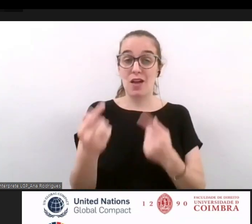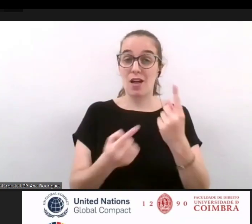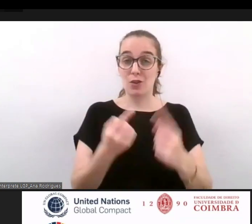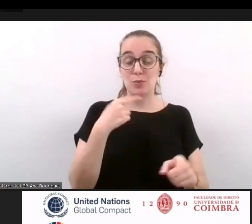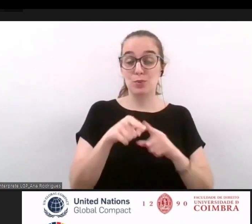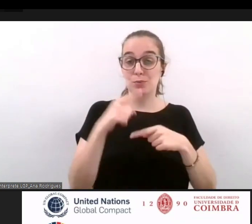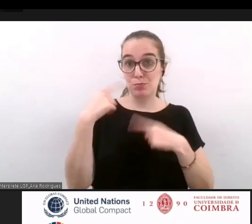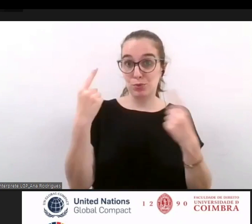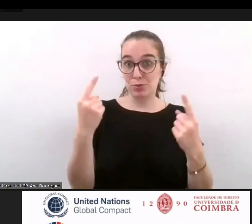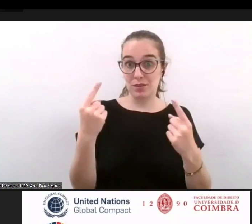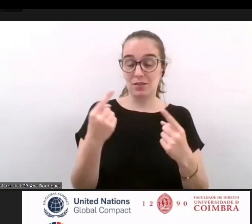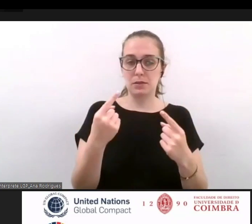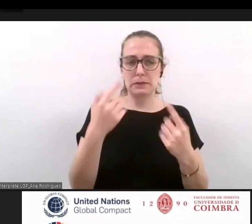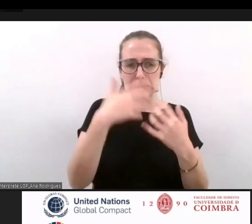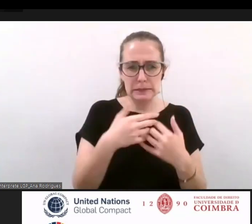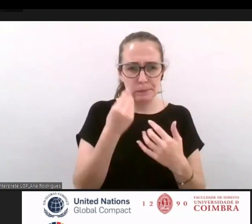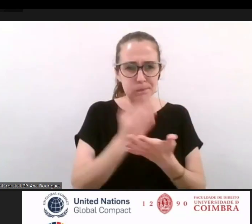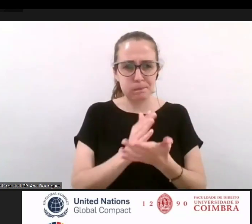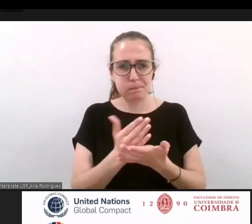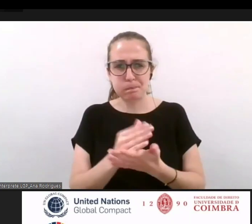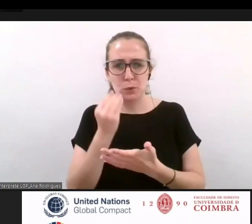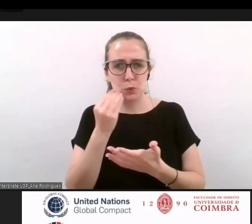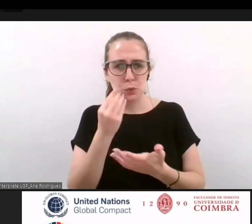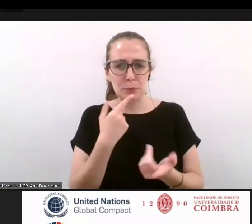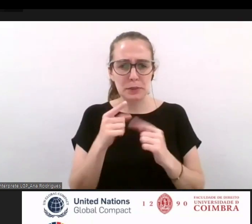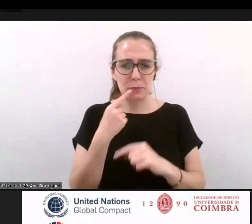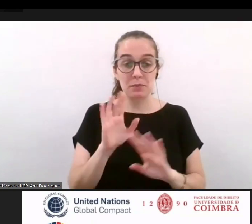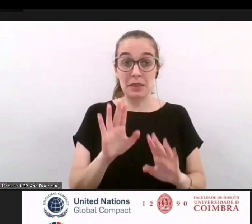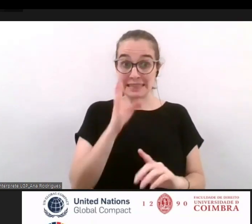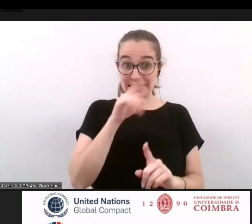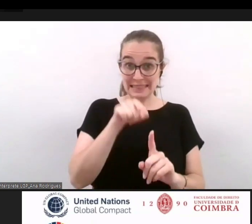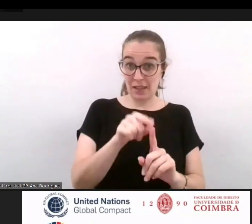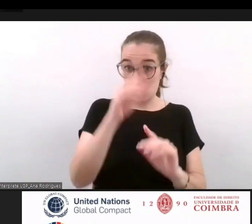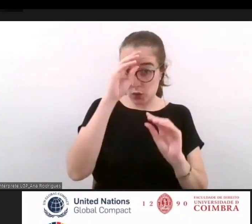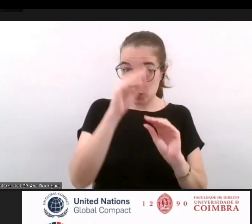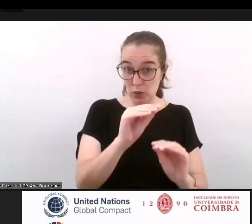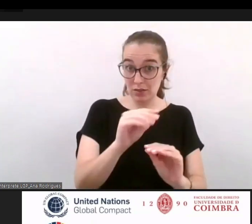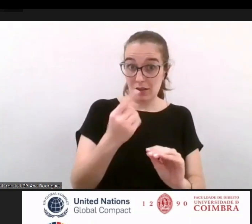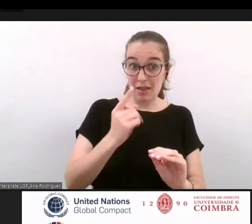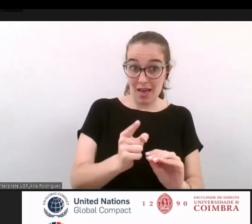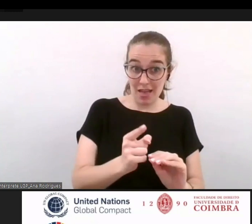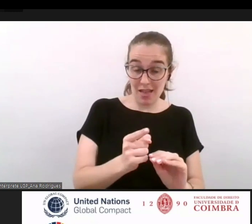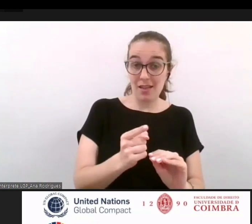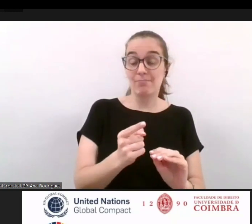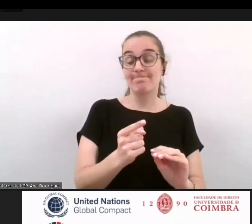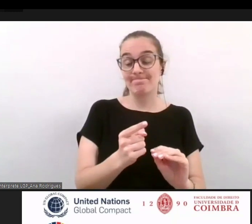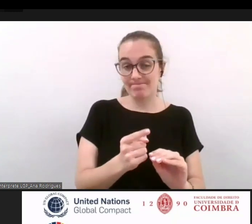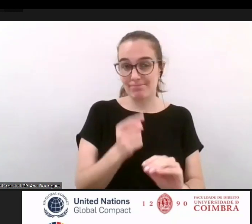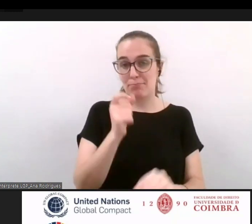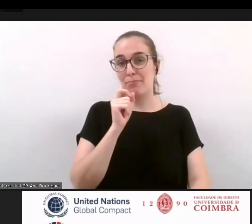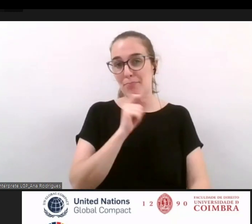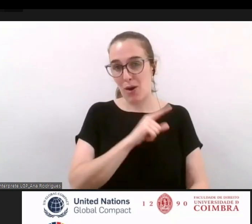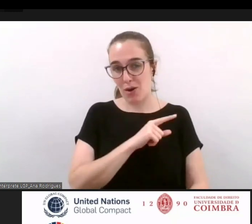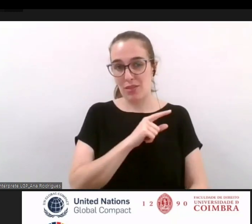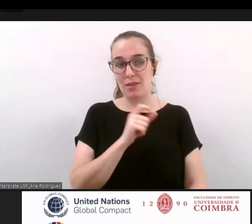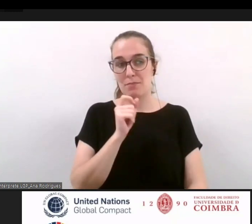que questionam um certo modo de estar e de viver e implicam necessariamente mudança. A educação pode ser